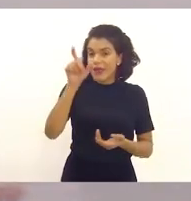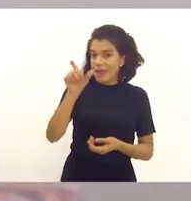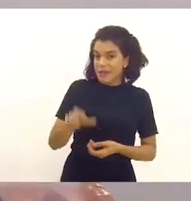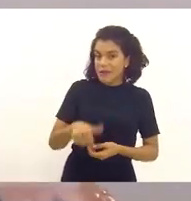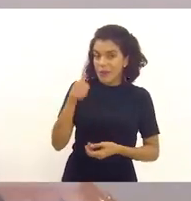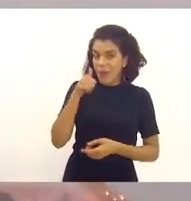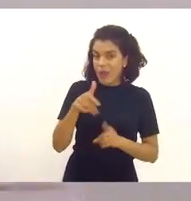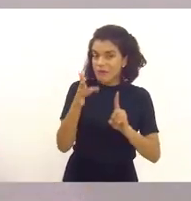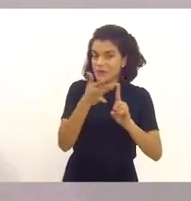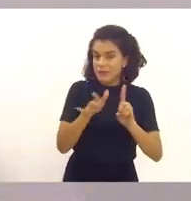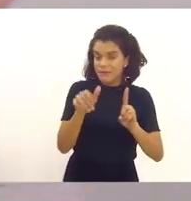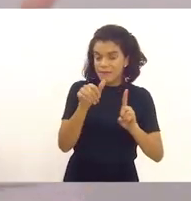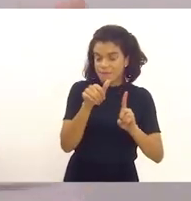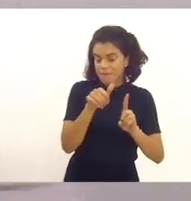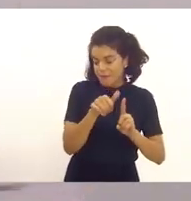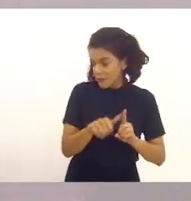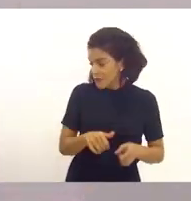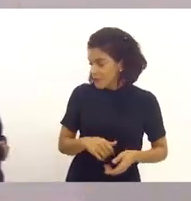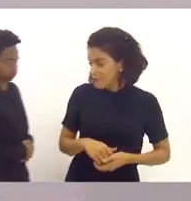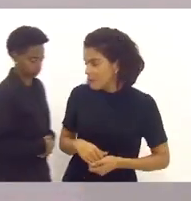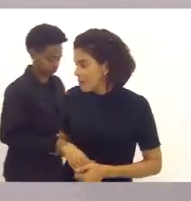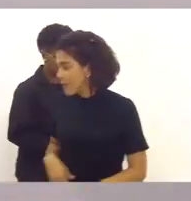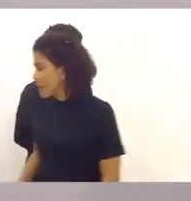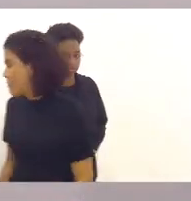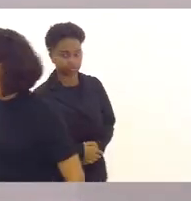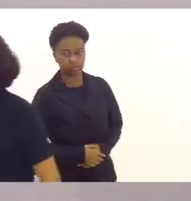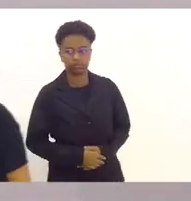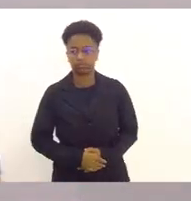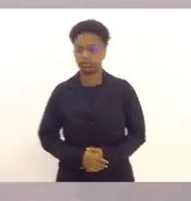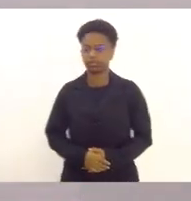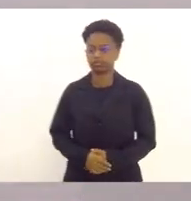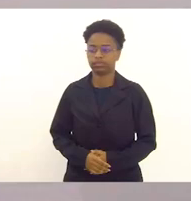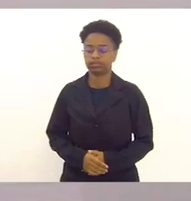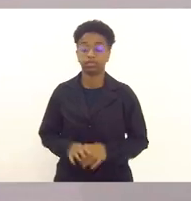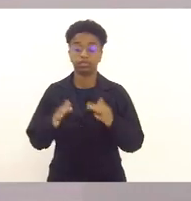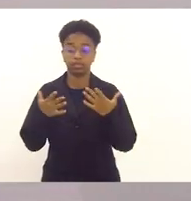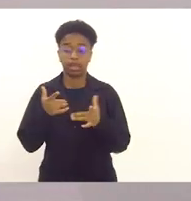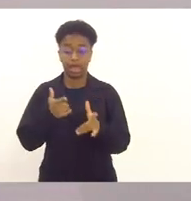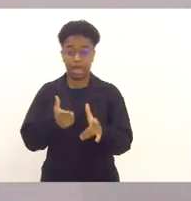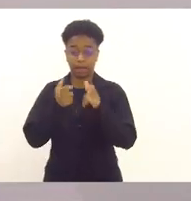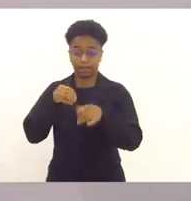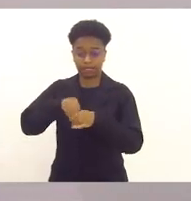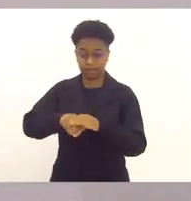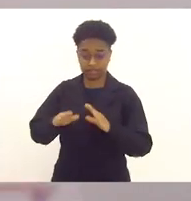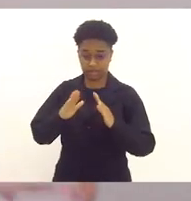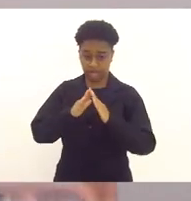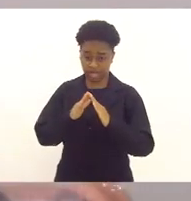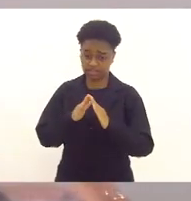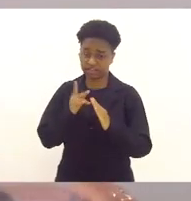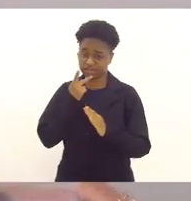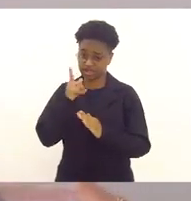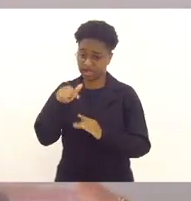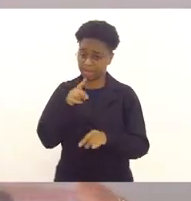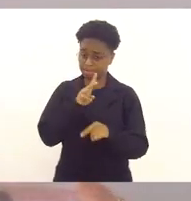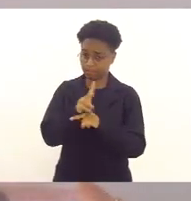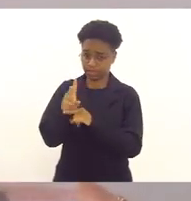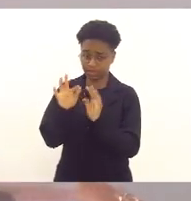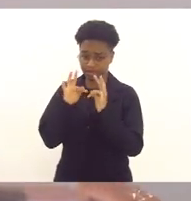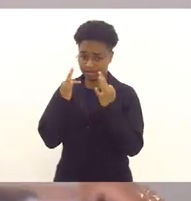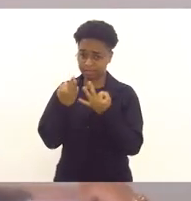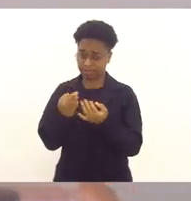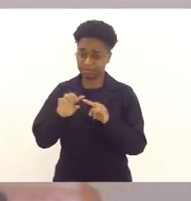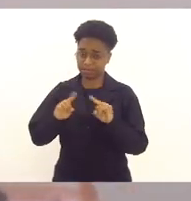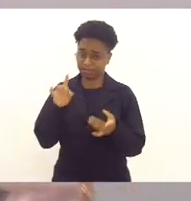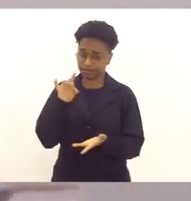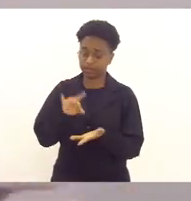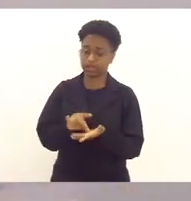que vai ser vítima então uma arma dentro de casa que supostamente seria para a proteção da família vira mais um